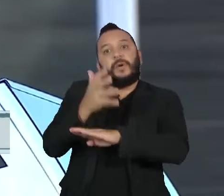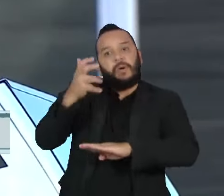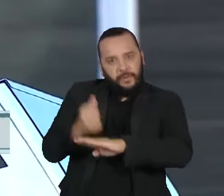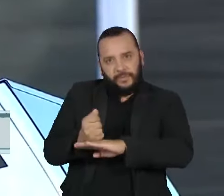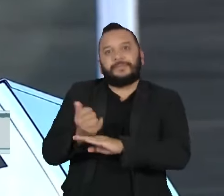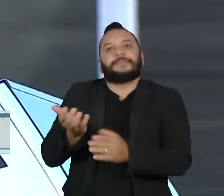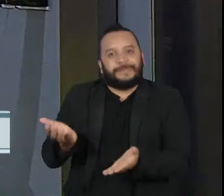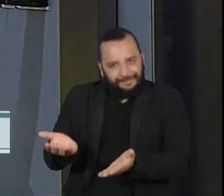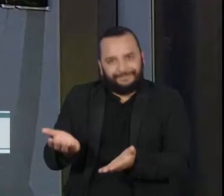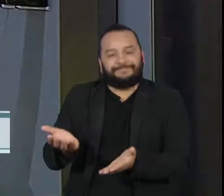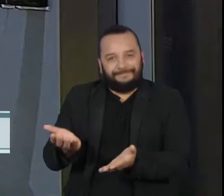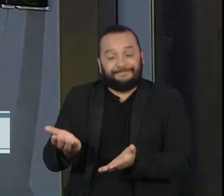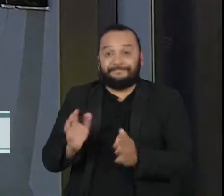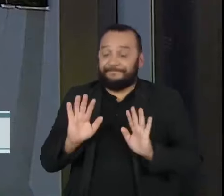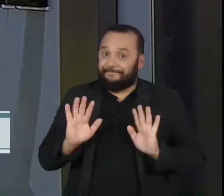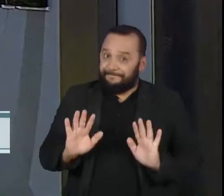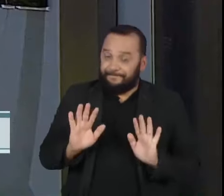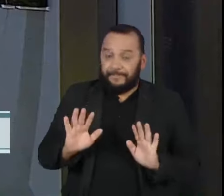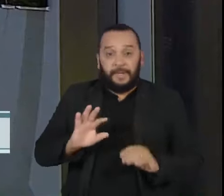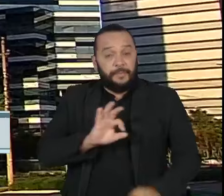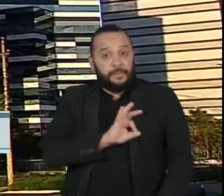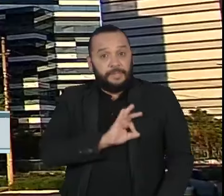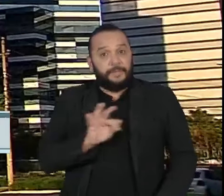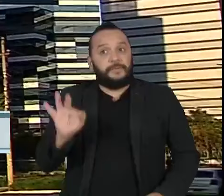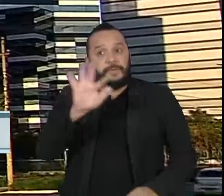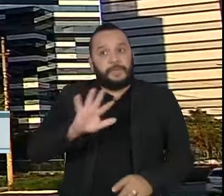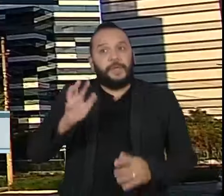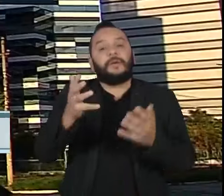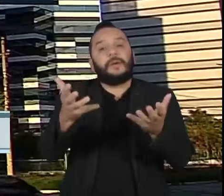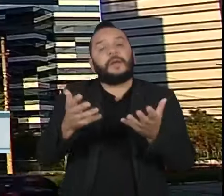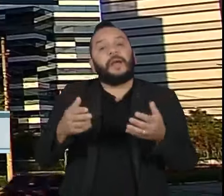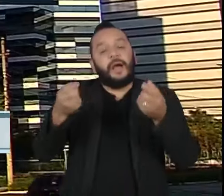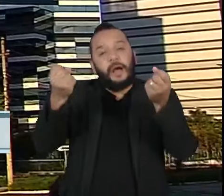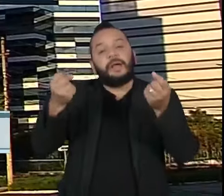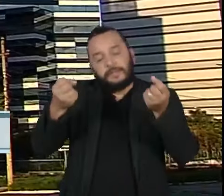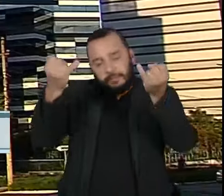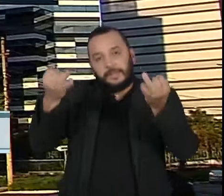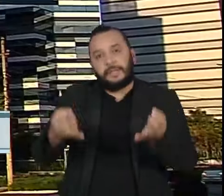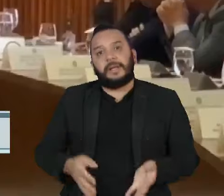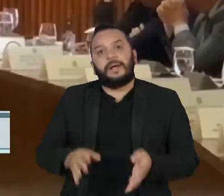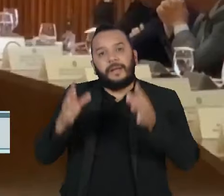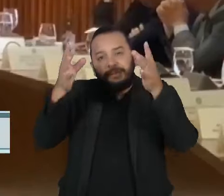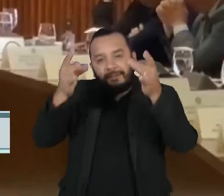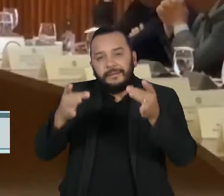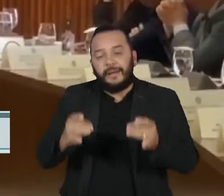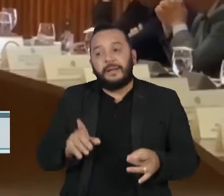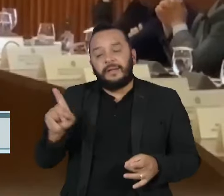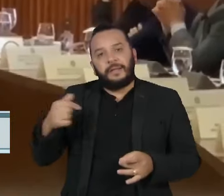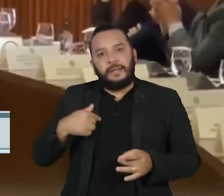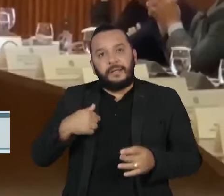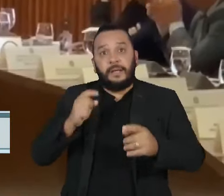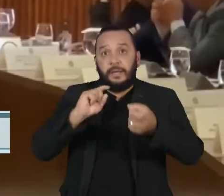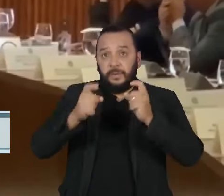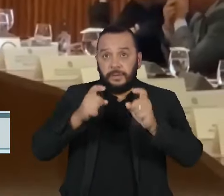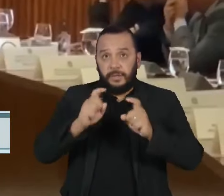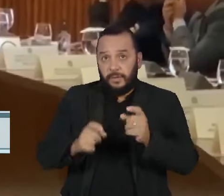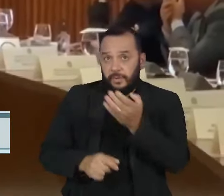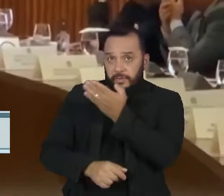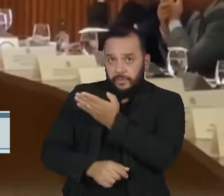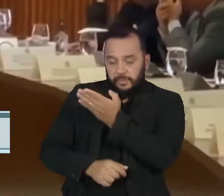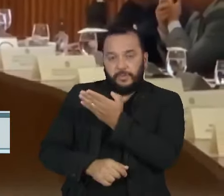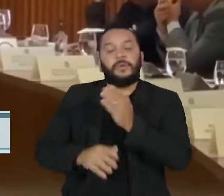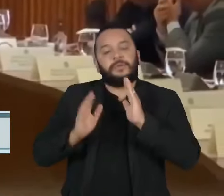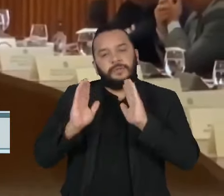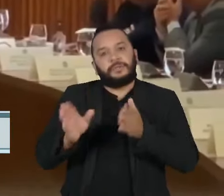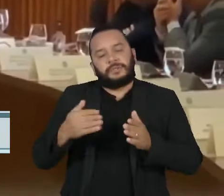golpe de Estado. A PF quer esclarecer alguns pontos, como a participação dele na reunião realizada no